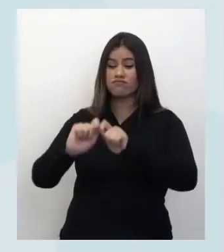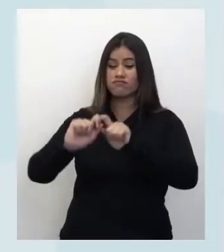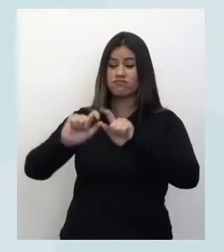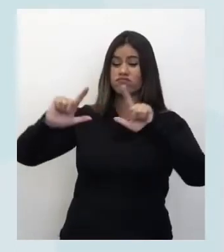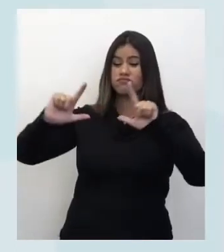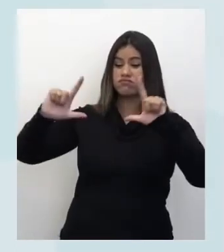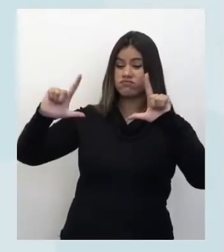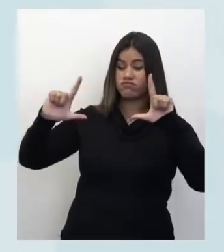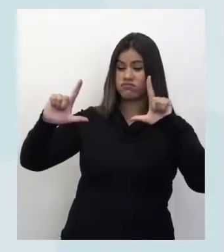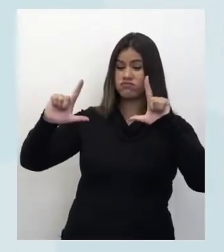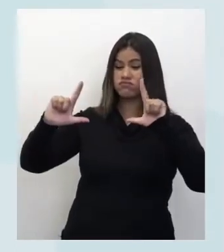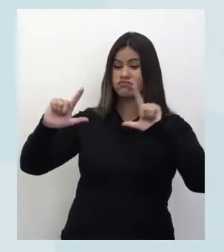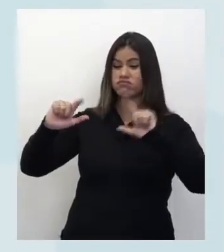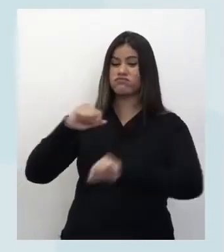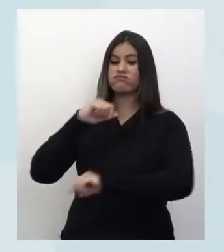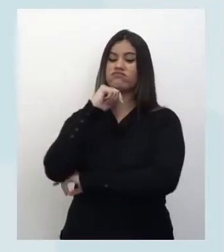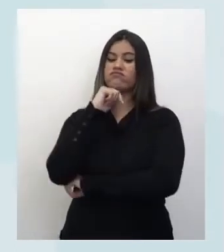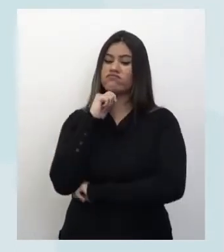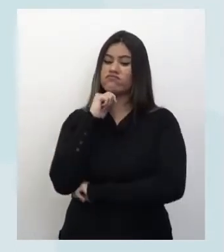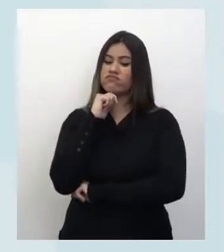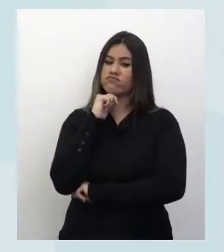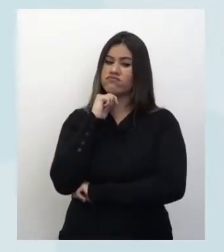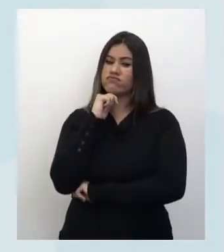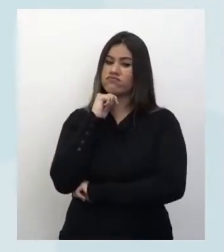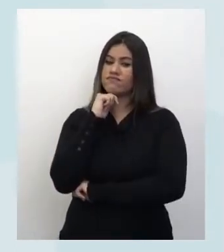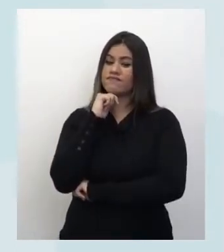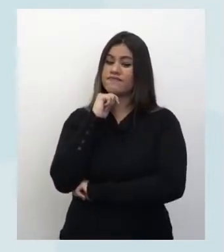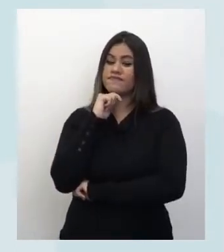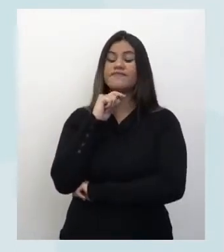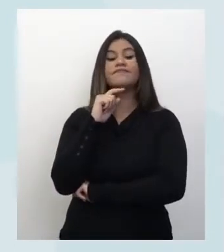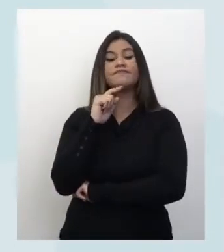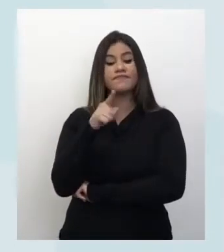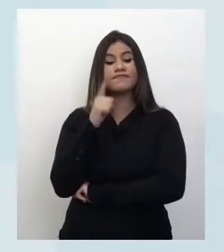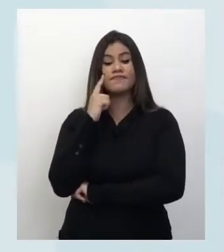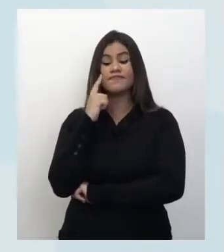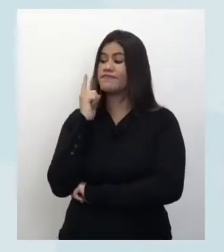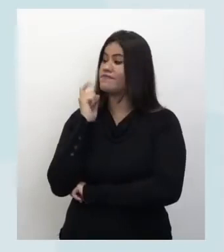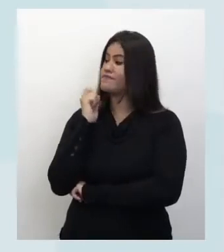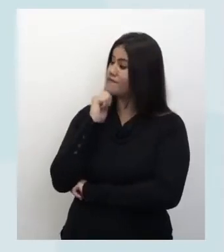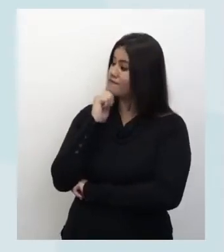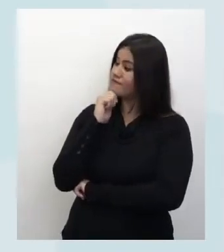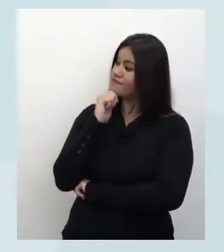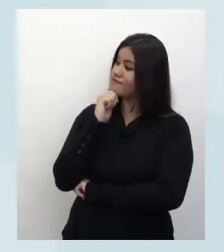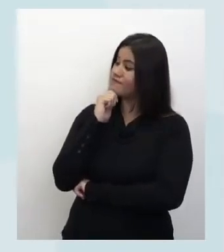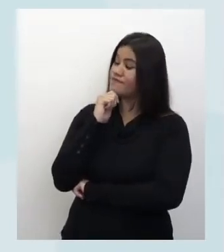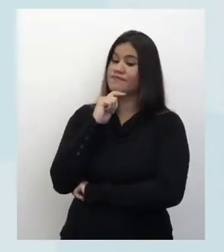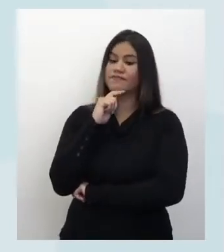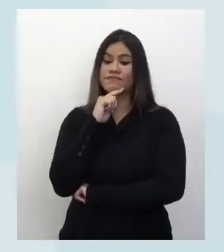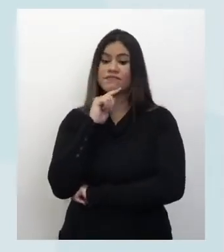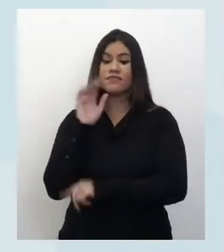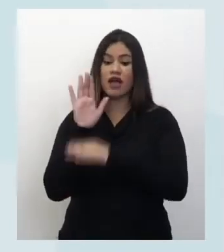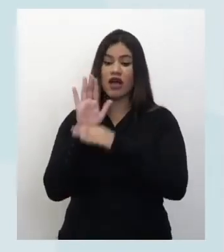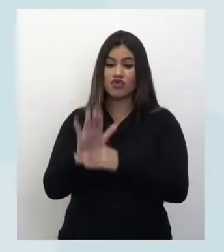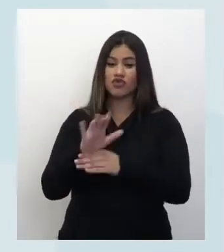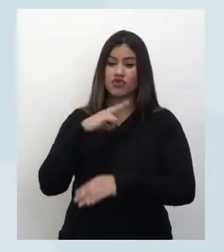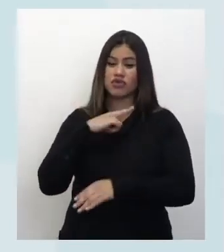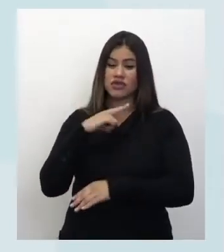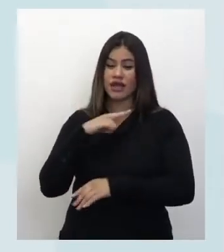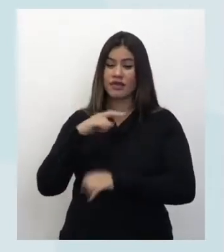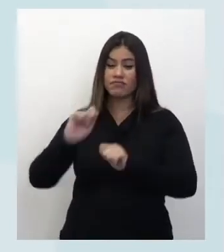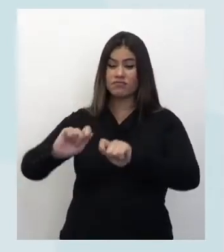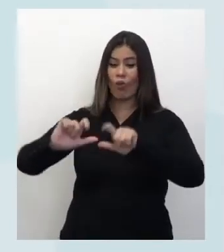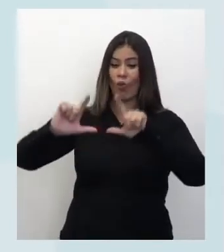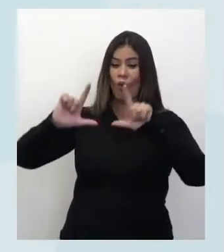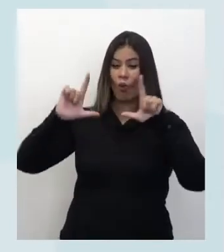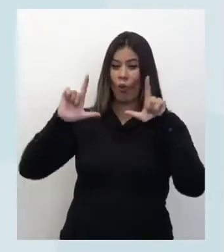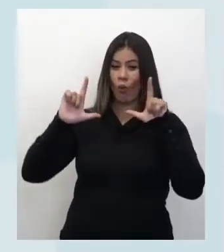ampliar um pouquinho, como se eu, né, dei um zoom aí, ó. Ajudou vocês? Isso aí é o zoom